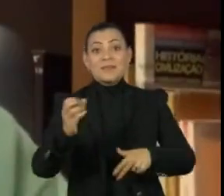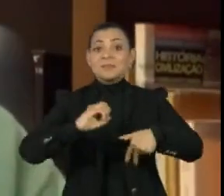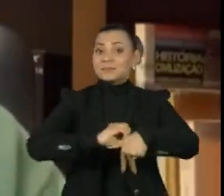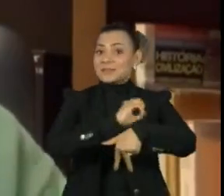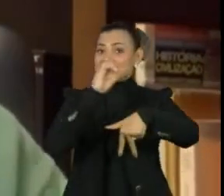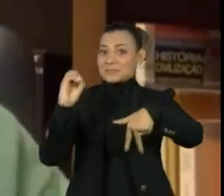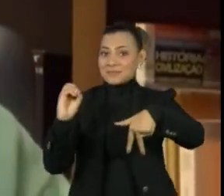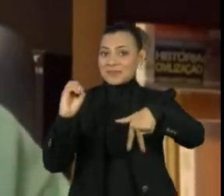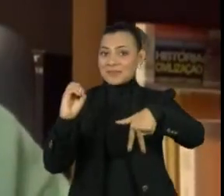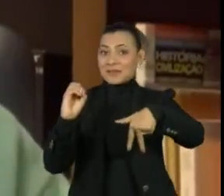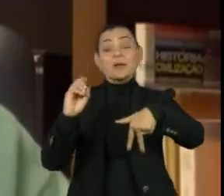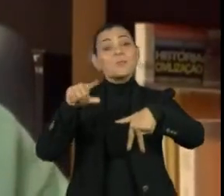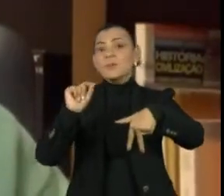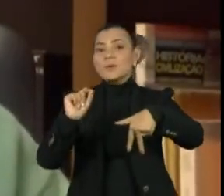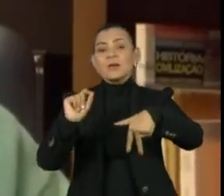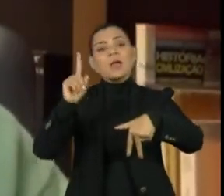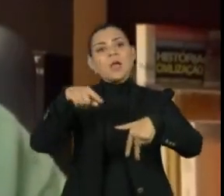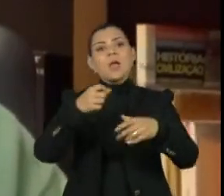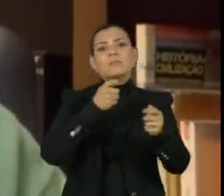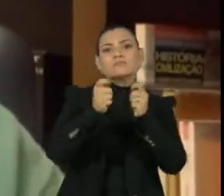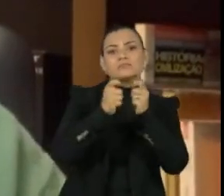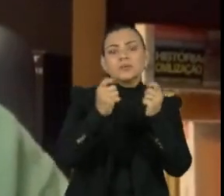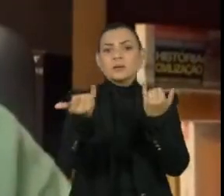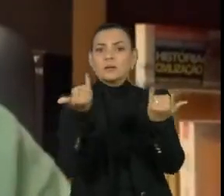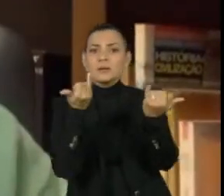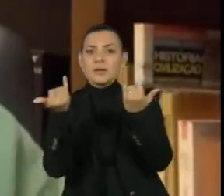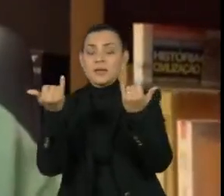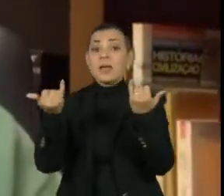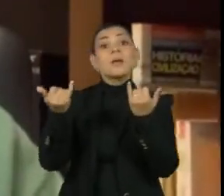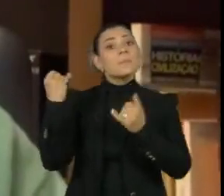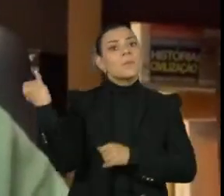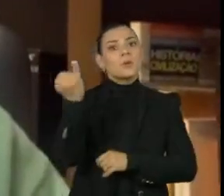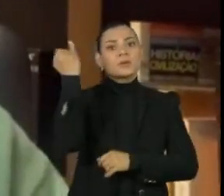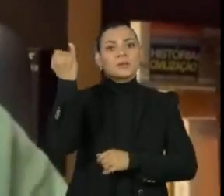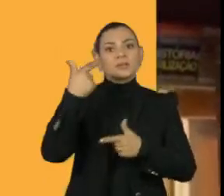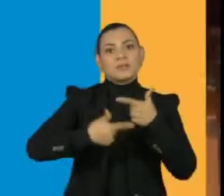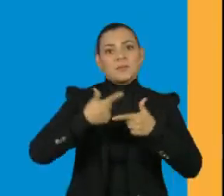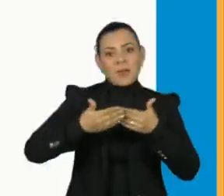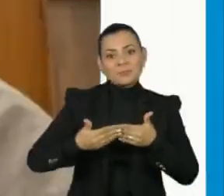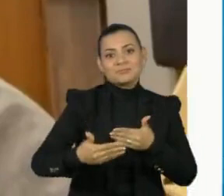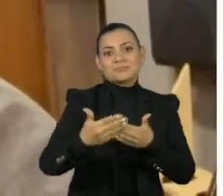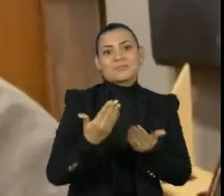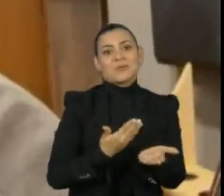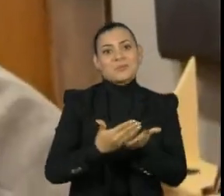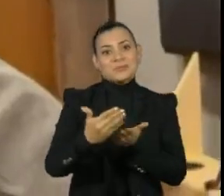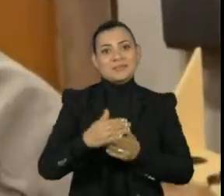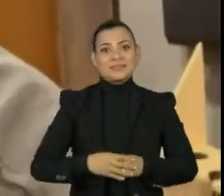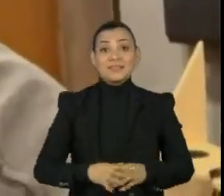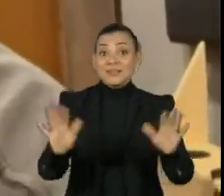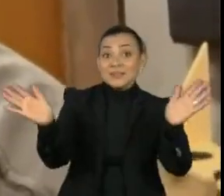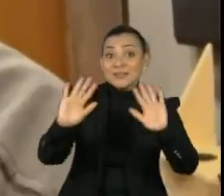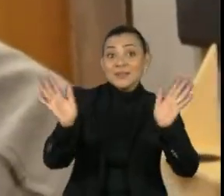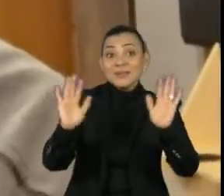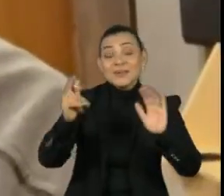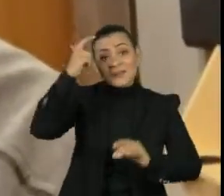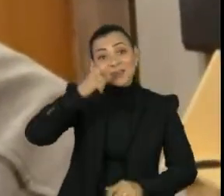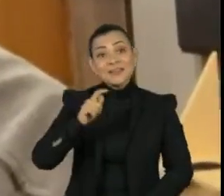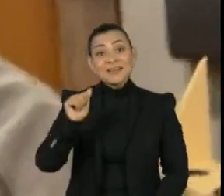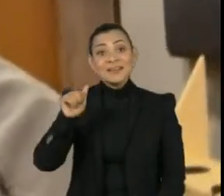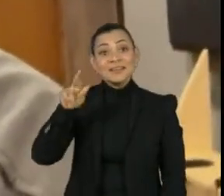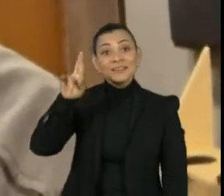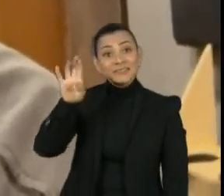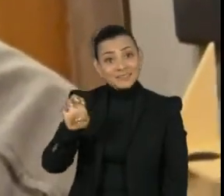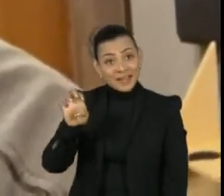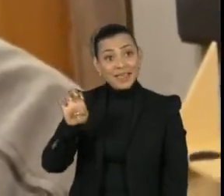Manhã, um informativo importante para o início do nosso dia de trabalho. Oi, eu sou o André